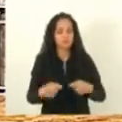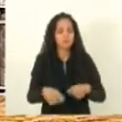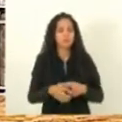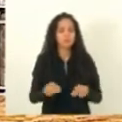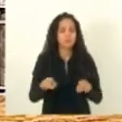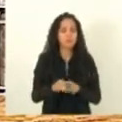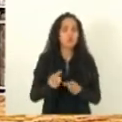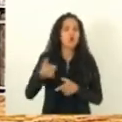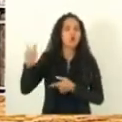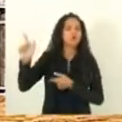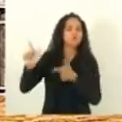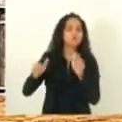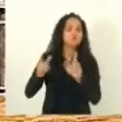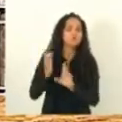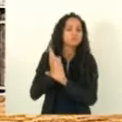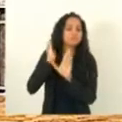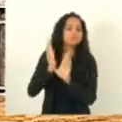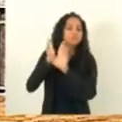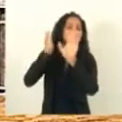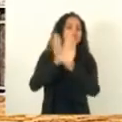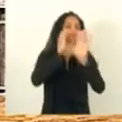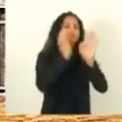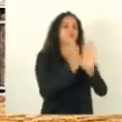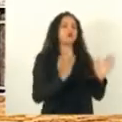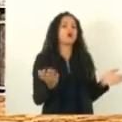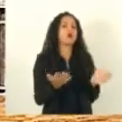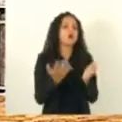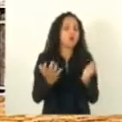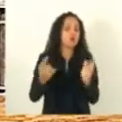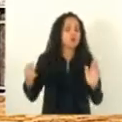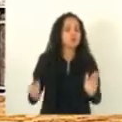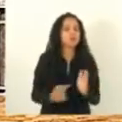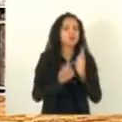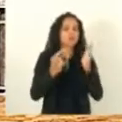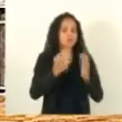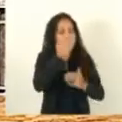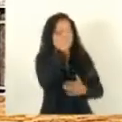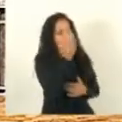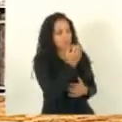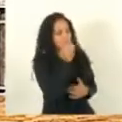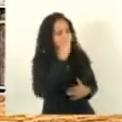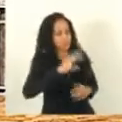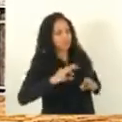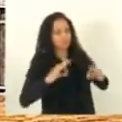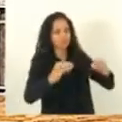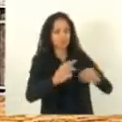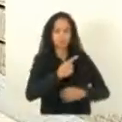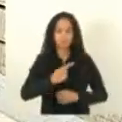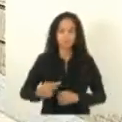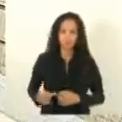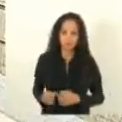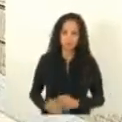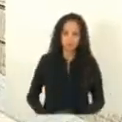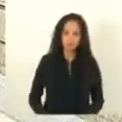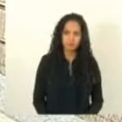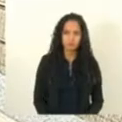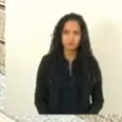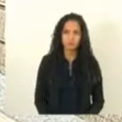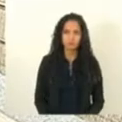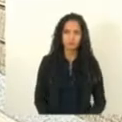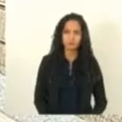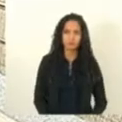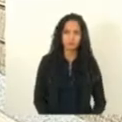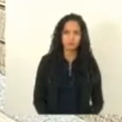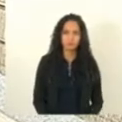outros casos que estão aparecendo aqui, que estão sendo denunciados. Obrigado, boa tarde, obrigado, presidente.